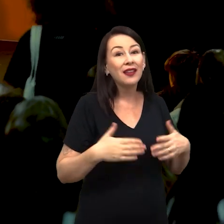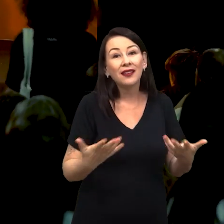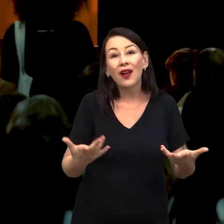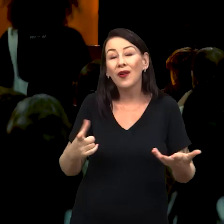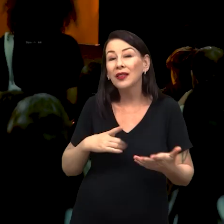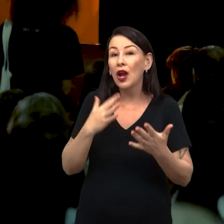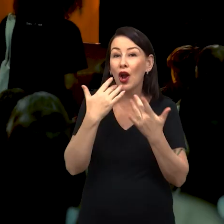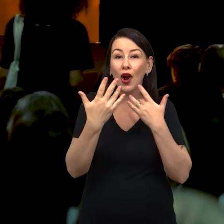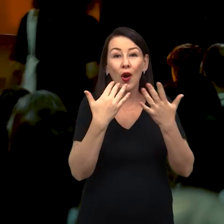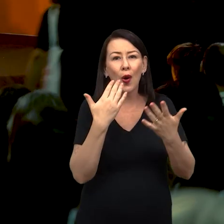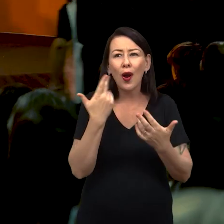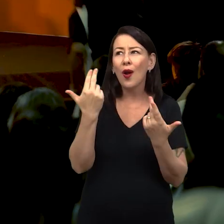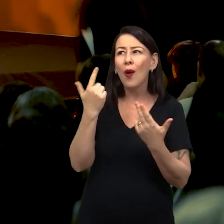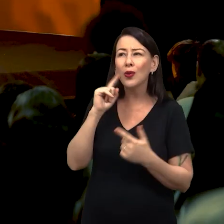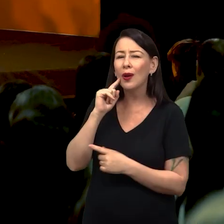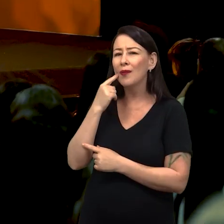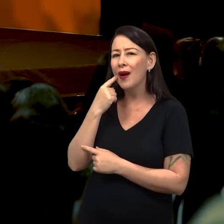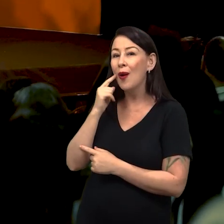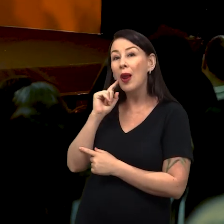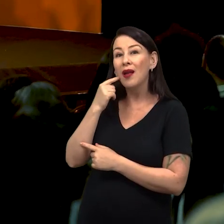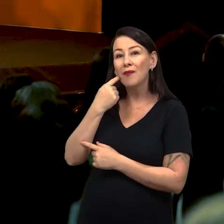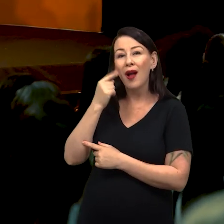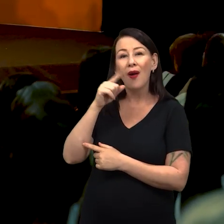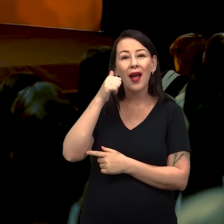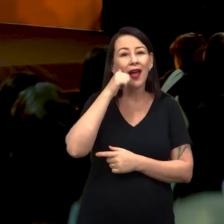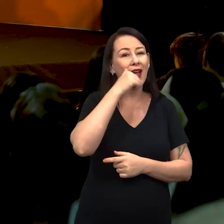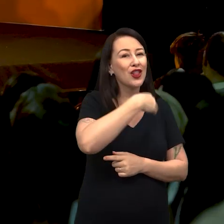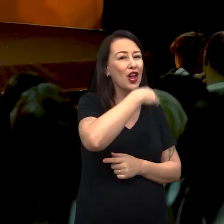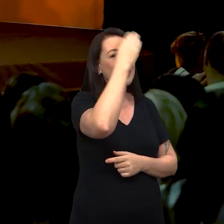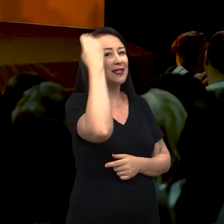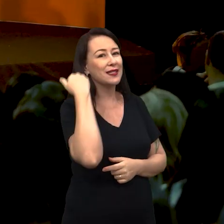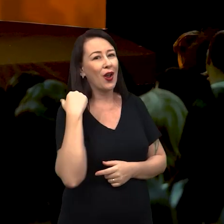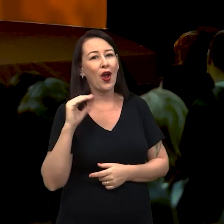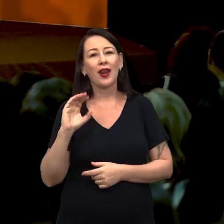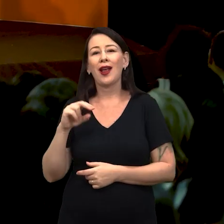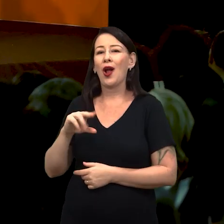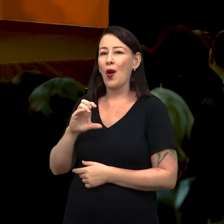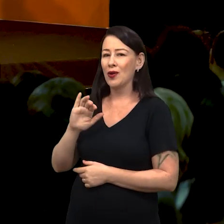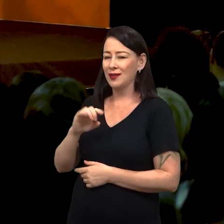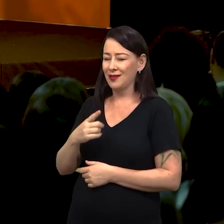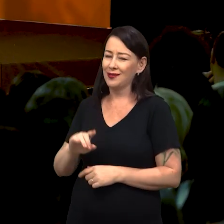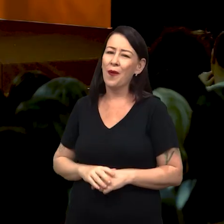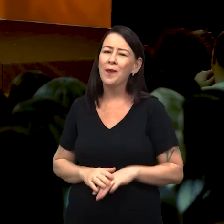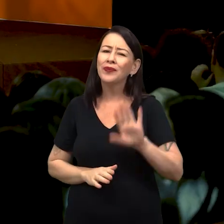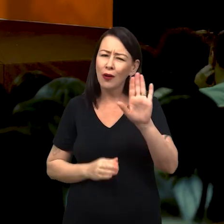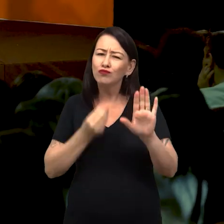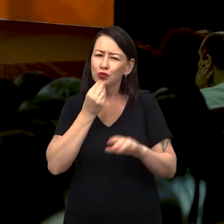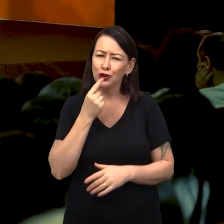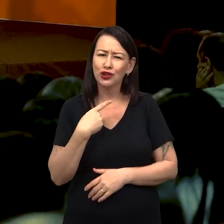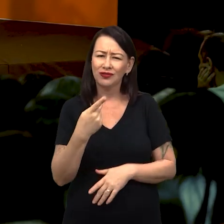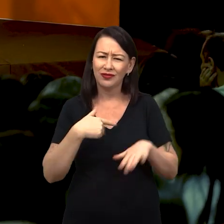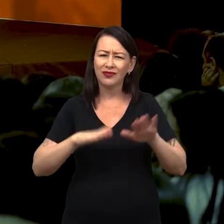é de rim, fonfon, é da cor do limão, é de Nossa Senhora da Conceição. A gente passaria